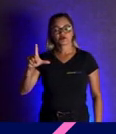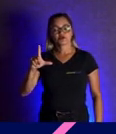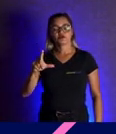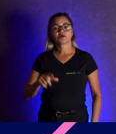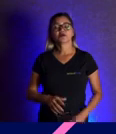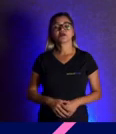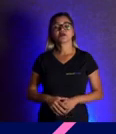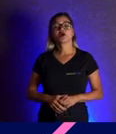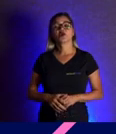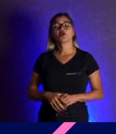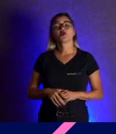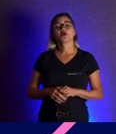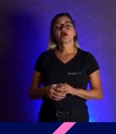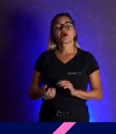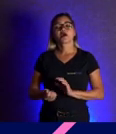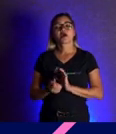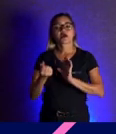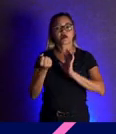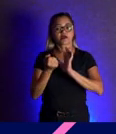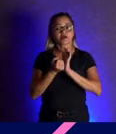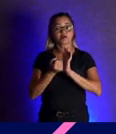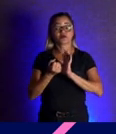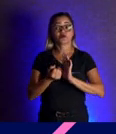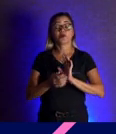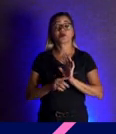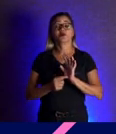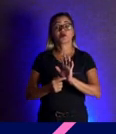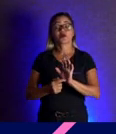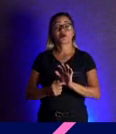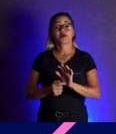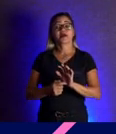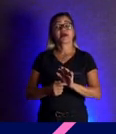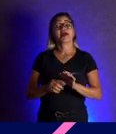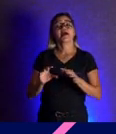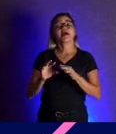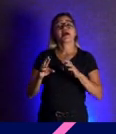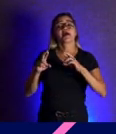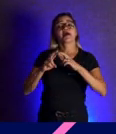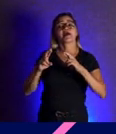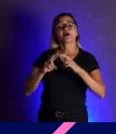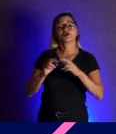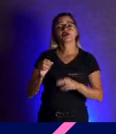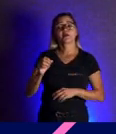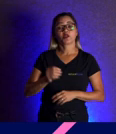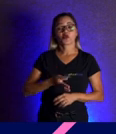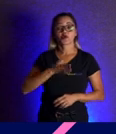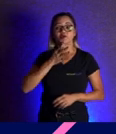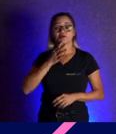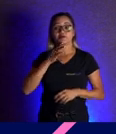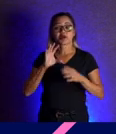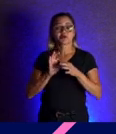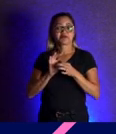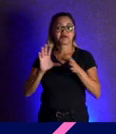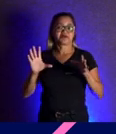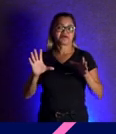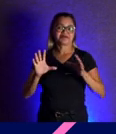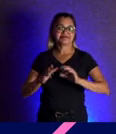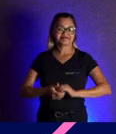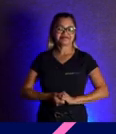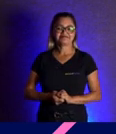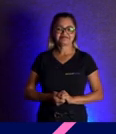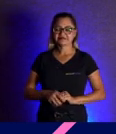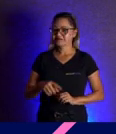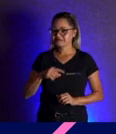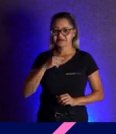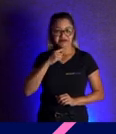CNPJ, é Rede pelo Conhecimento Livre. Ninguém conhece, né? Se a gente fala, ninguém sabe. A